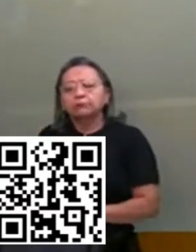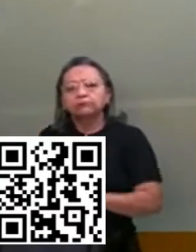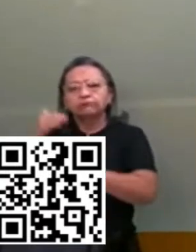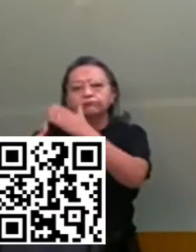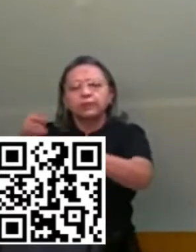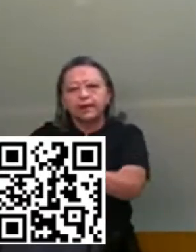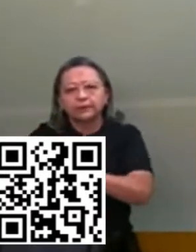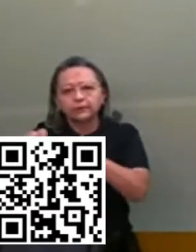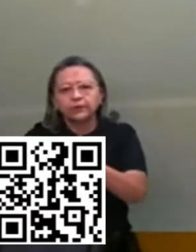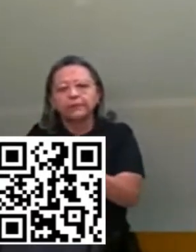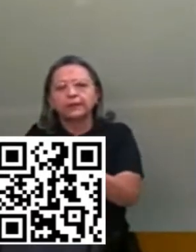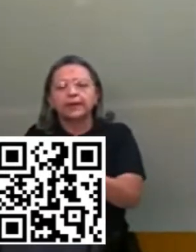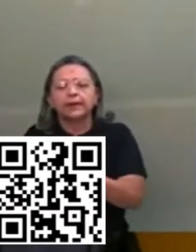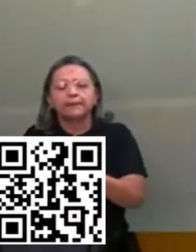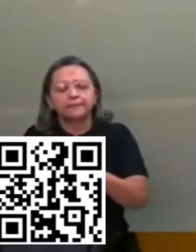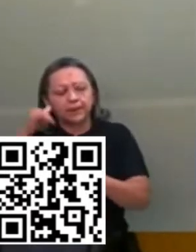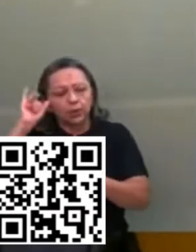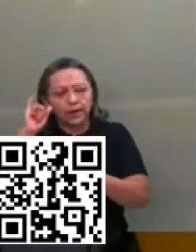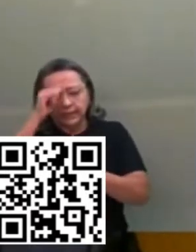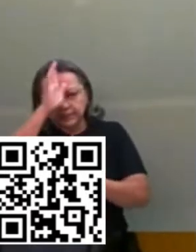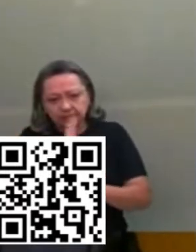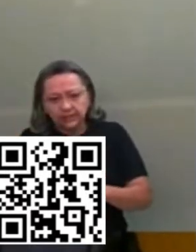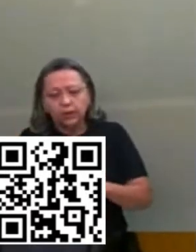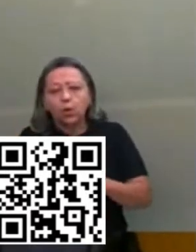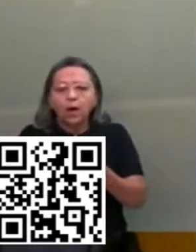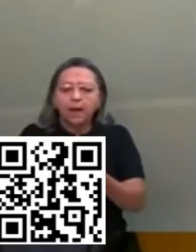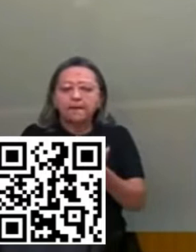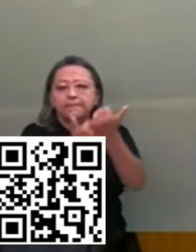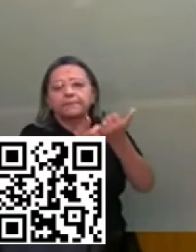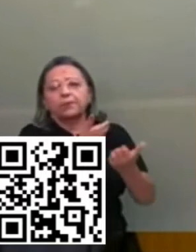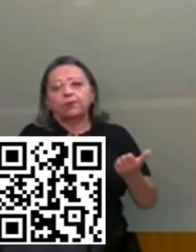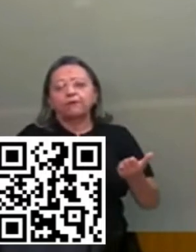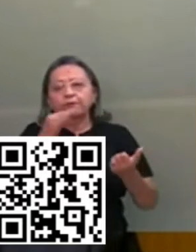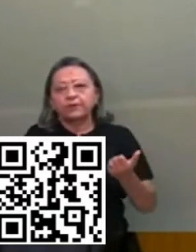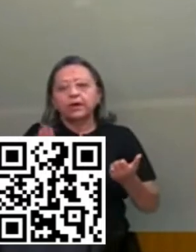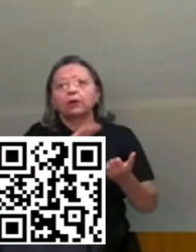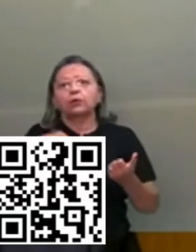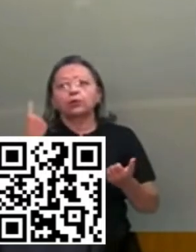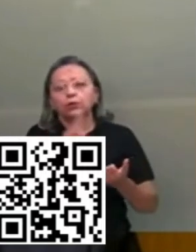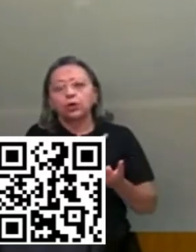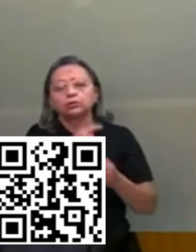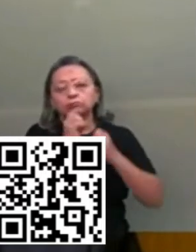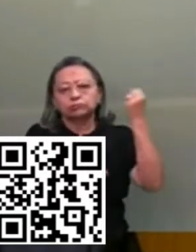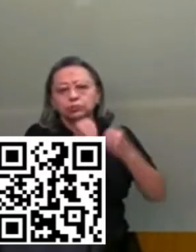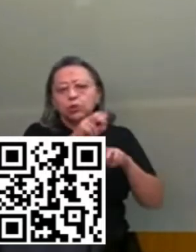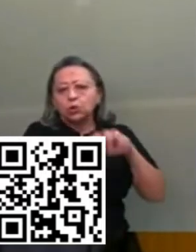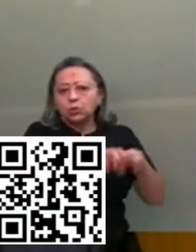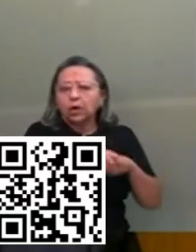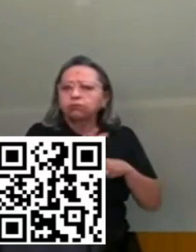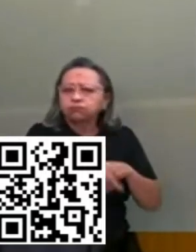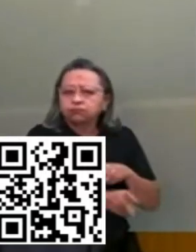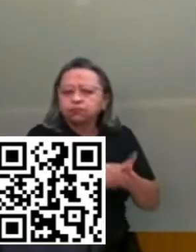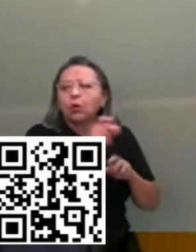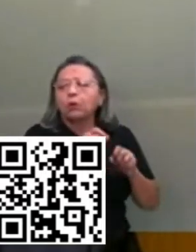da agricultura e da pecuária brasileira. Com o apoio do governo federal, nosso produtor rural seguiu